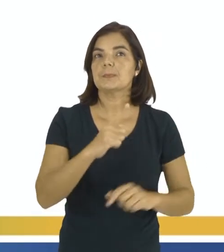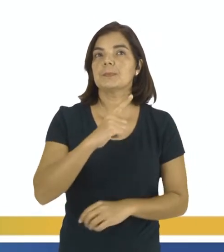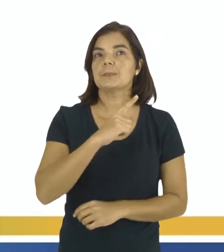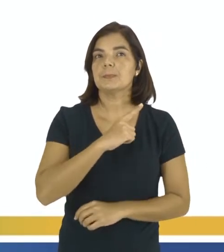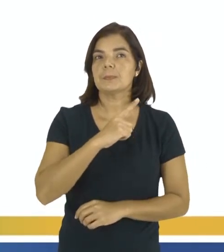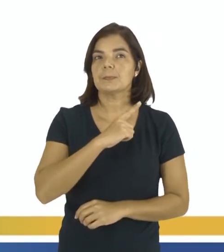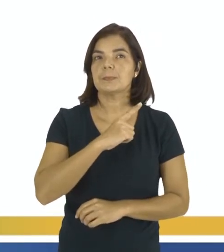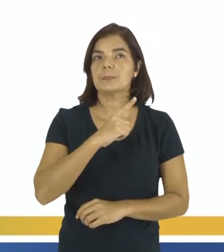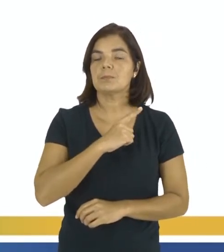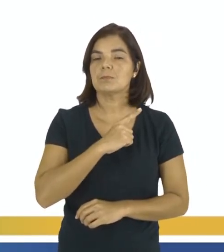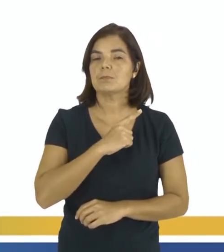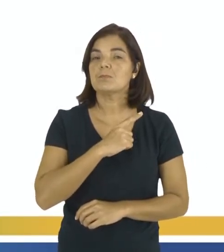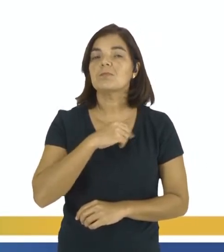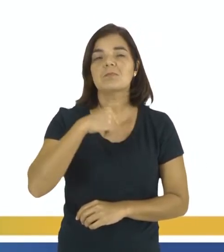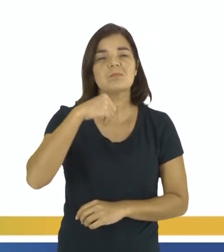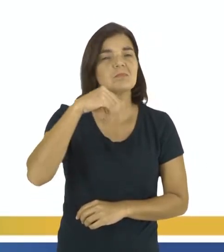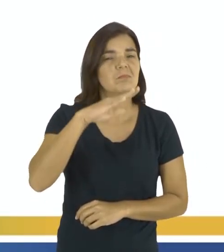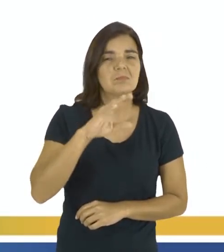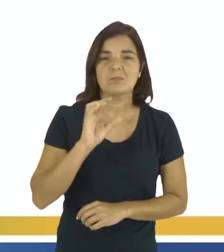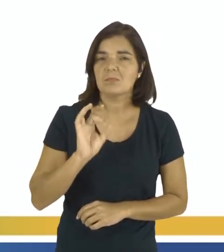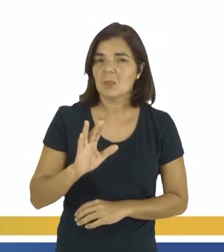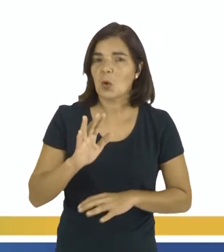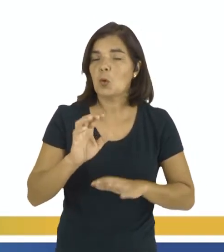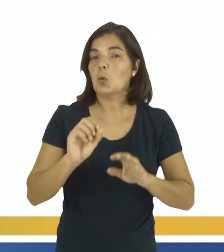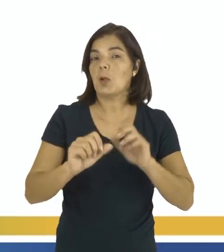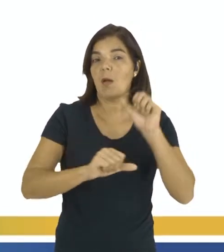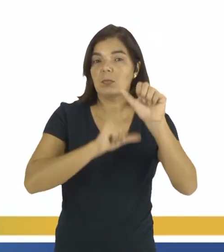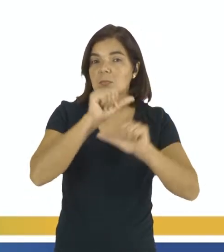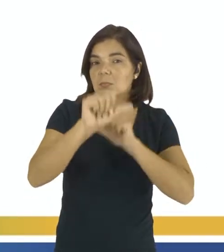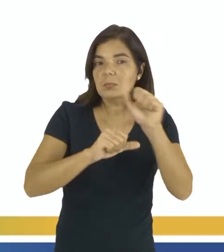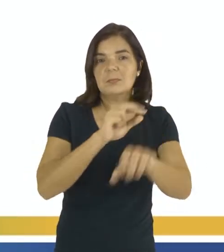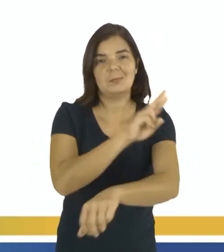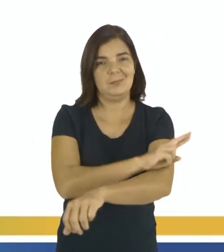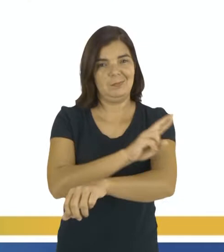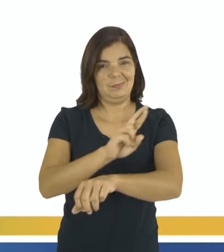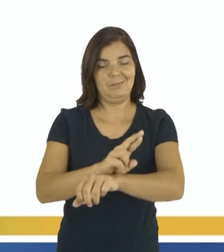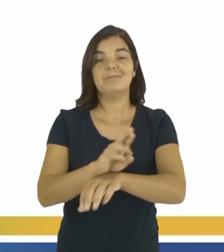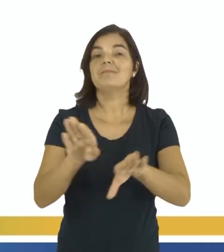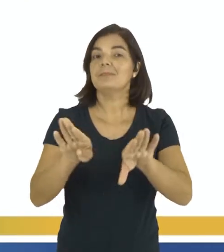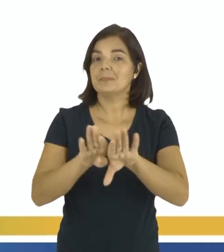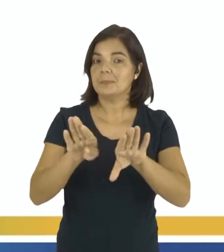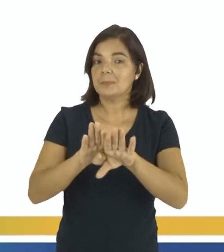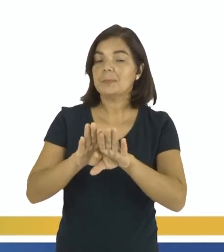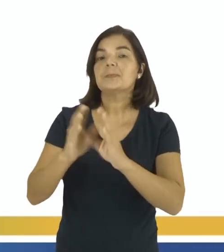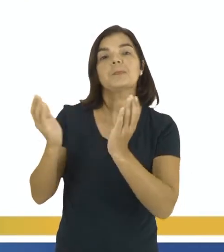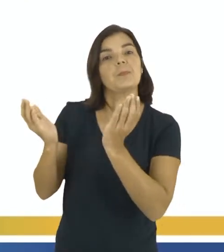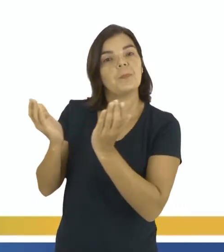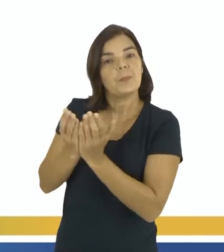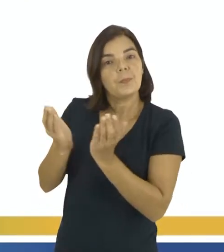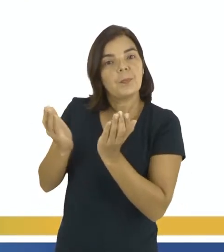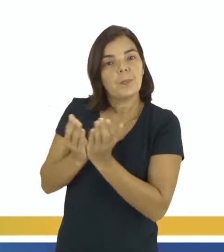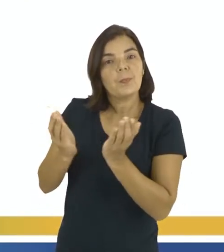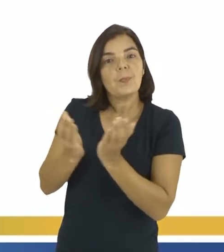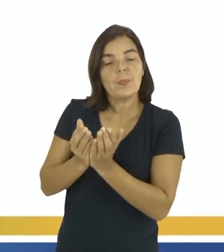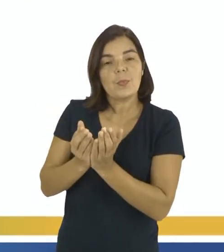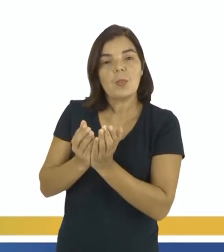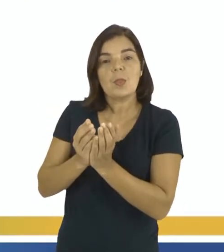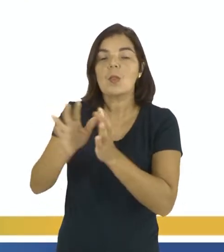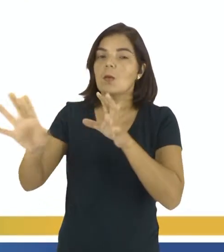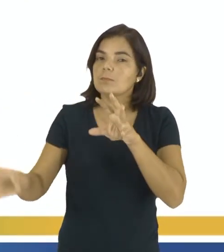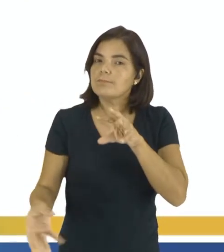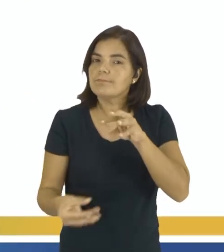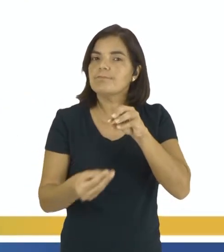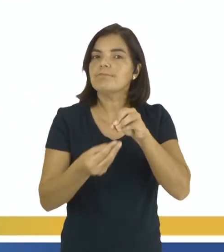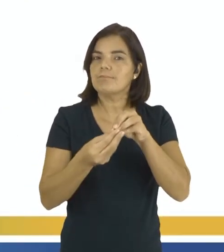temos mais do que apenas um movimento religioso, as reformas protestantes inseriram-se